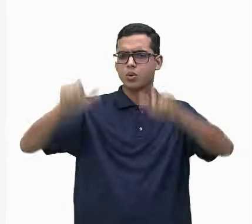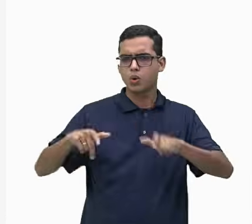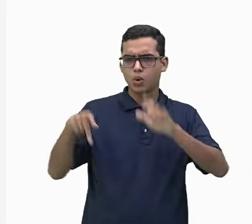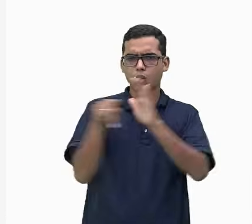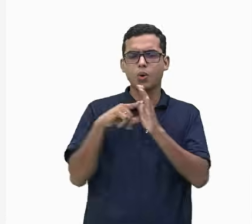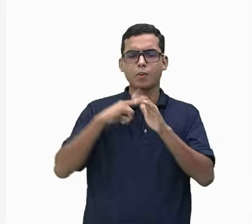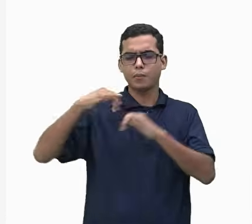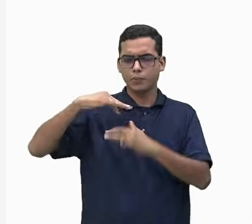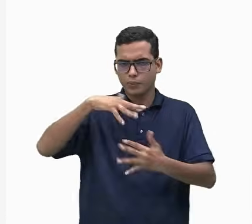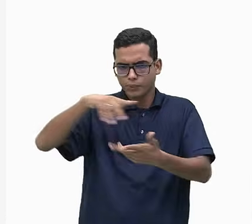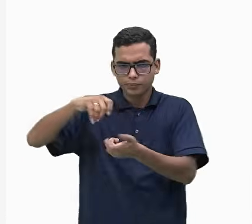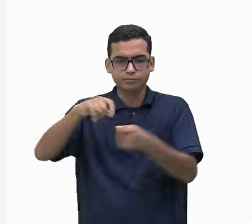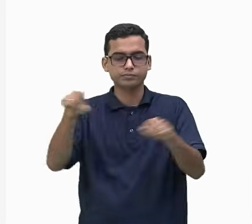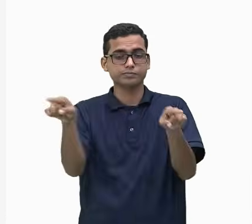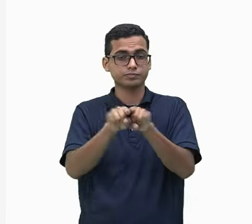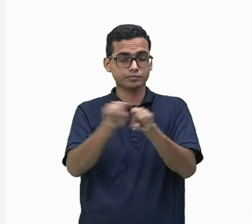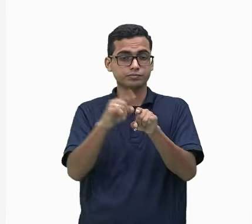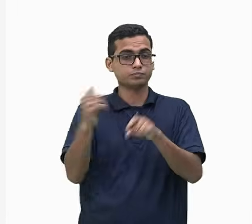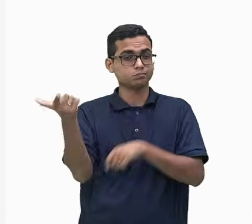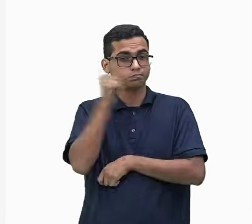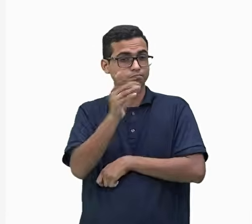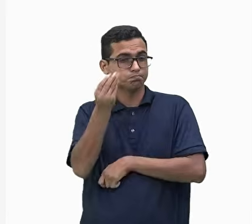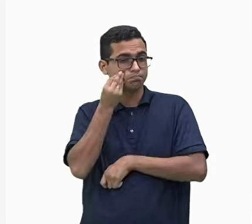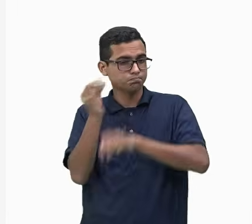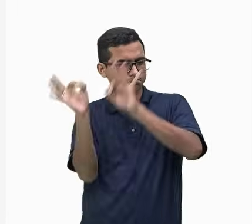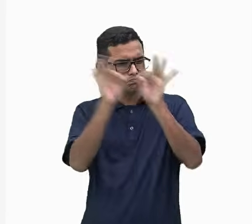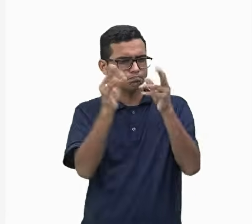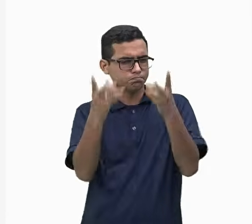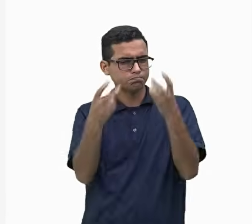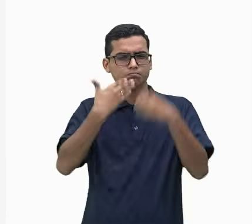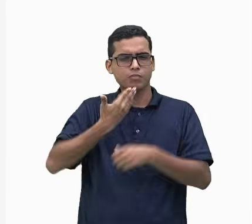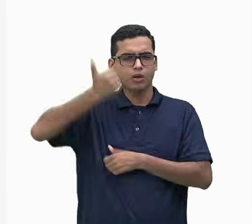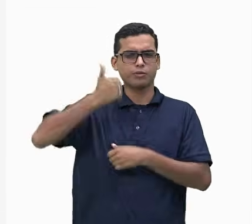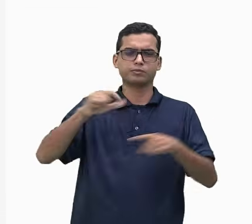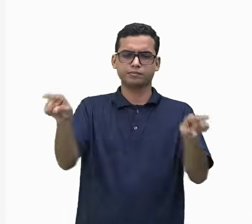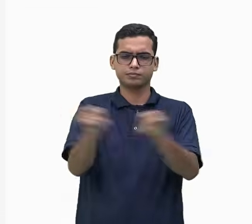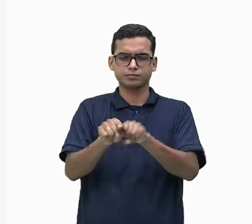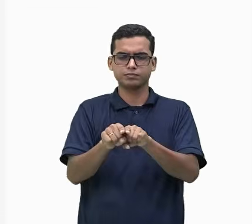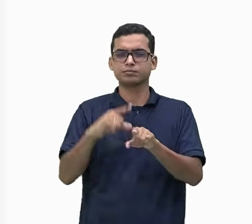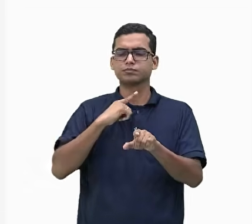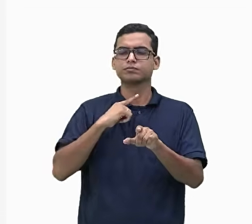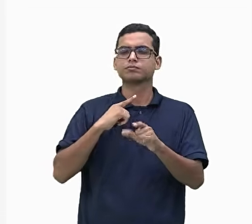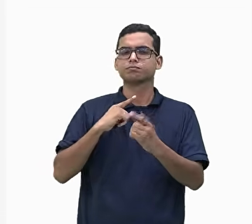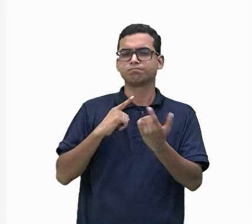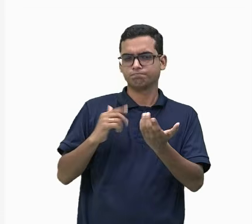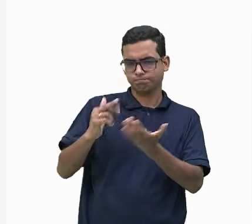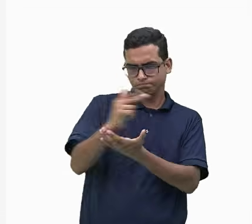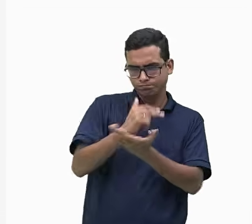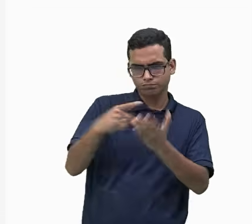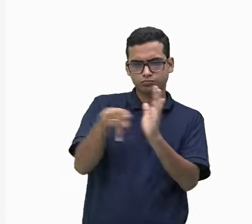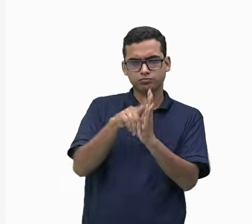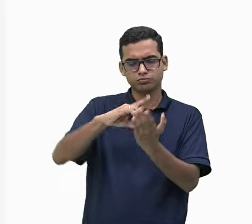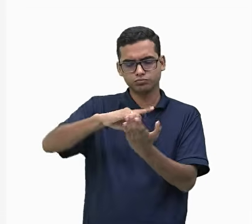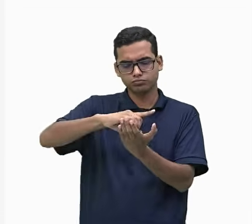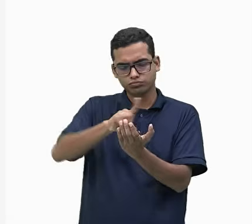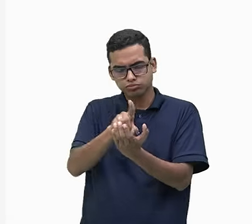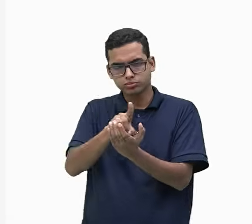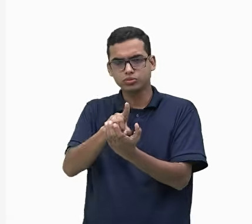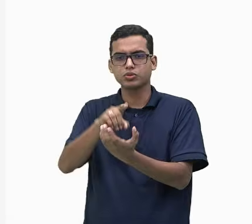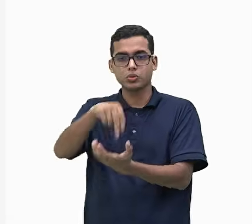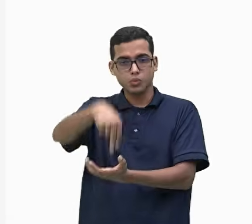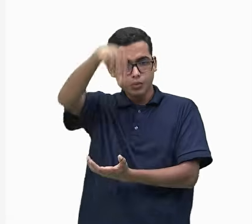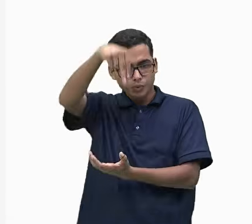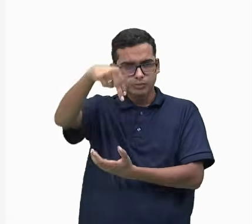planeta Terra que a gente pode observar melhor, né? Lógico que é um desenho, a gente observa o norte apontando realmente para o